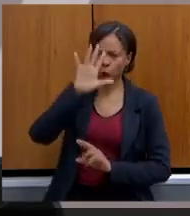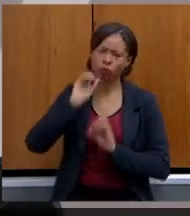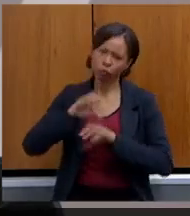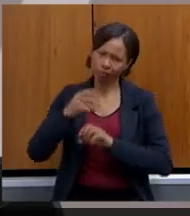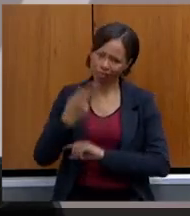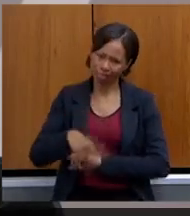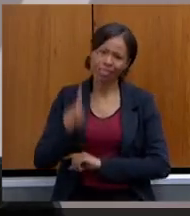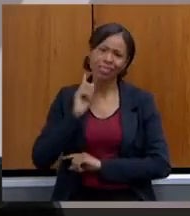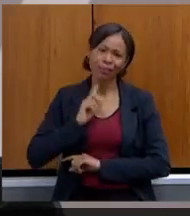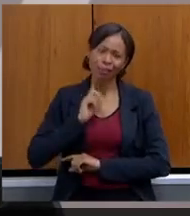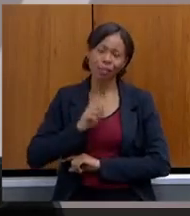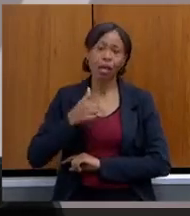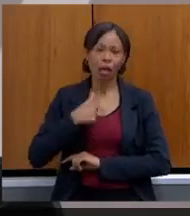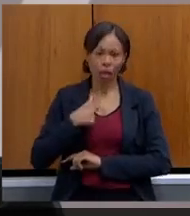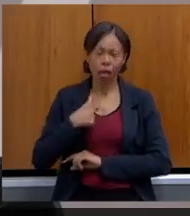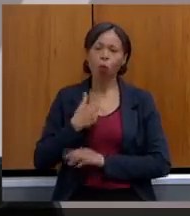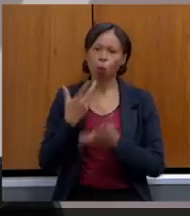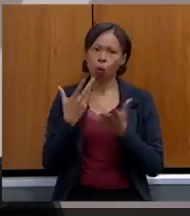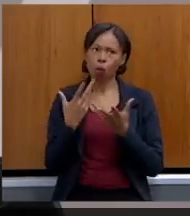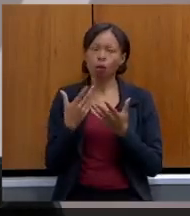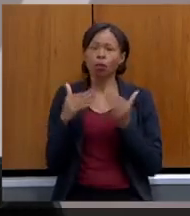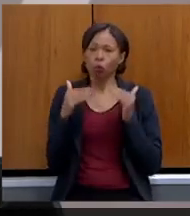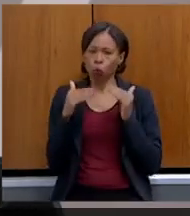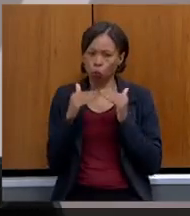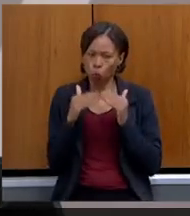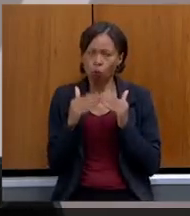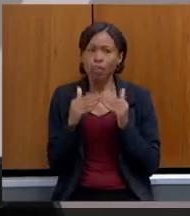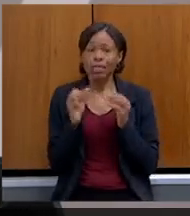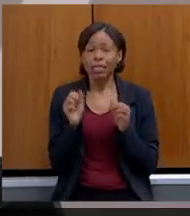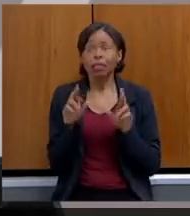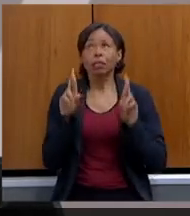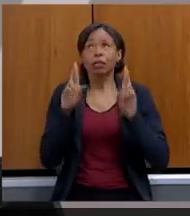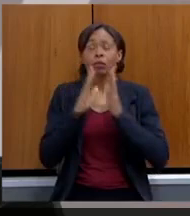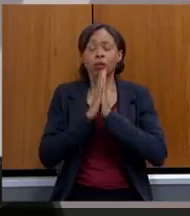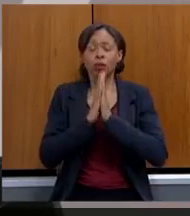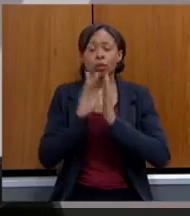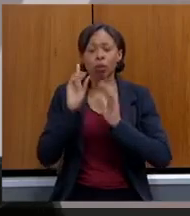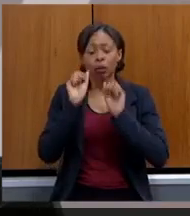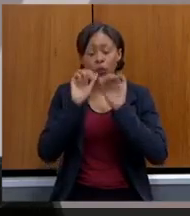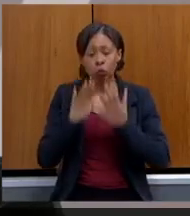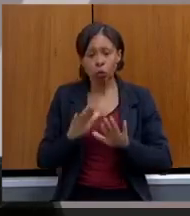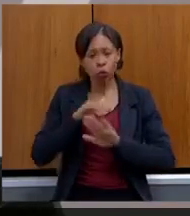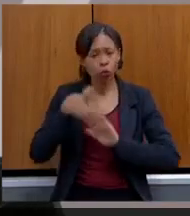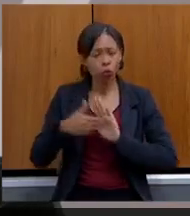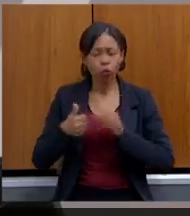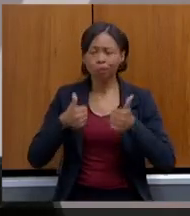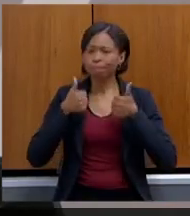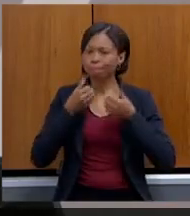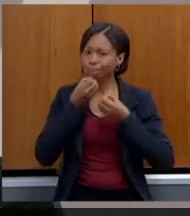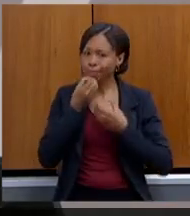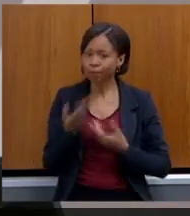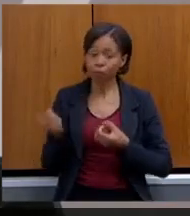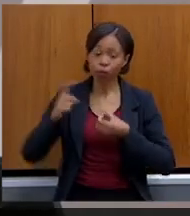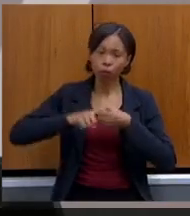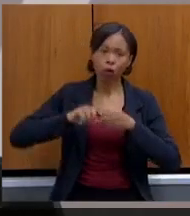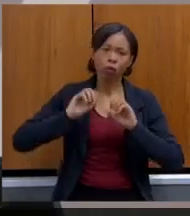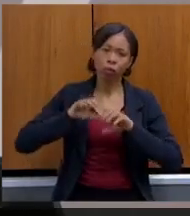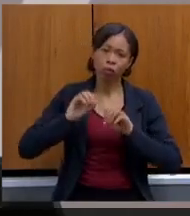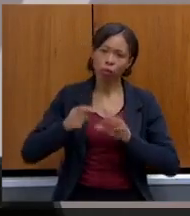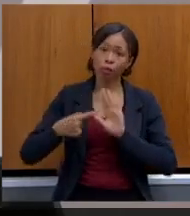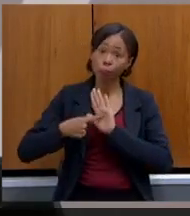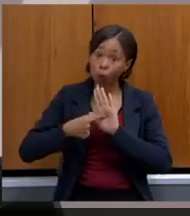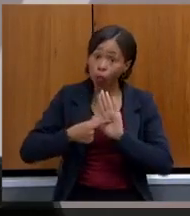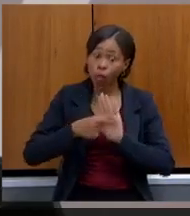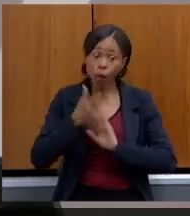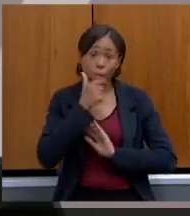então eu sou a favor sim que Deus abençoar que tudo ocorra bem que volte as aulas agora né o mais rápido possível e deixar isso bem claro para o